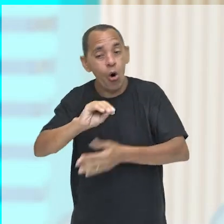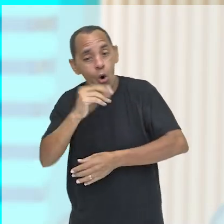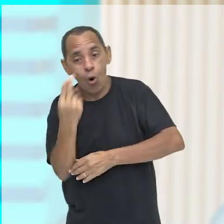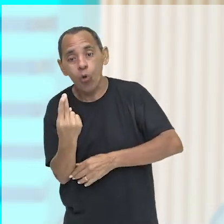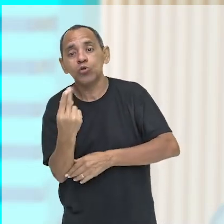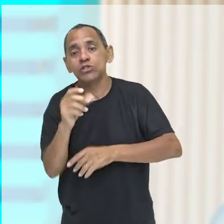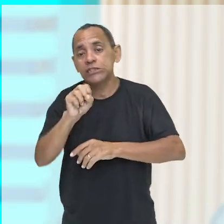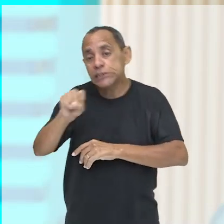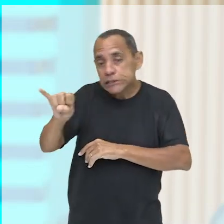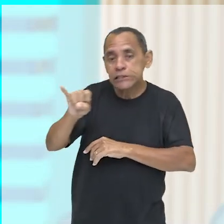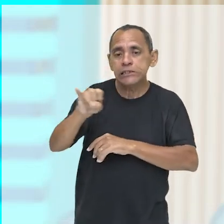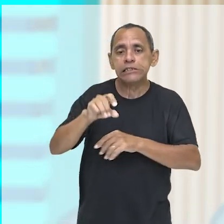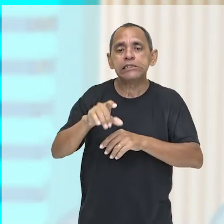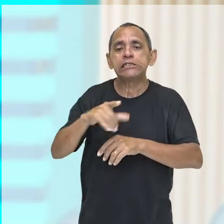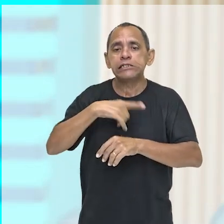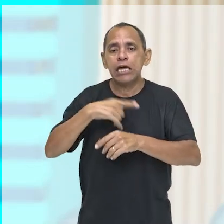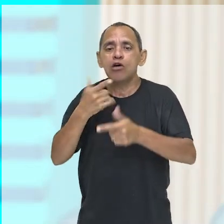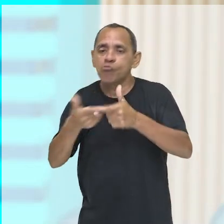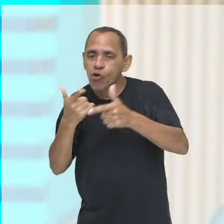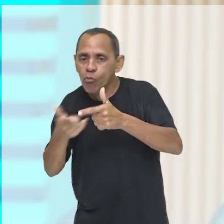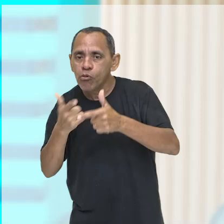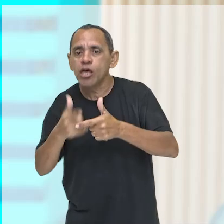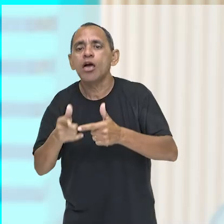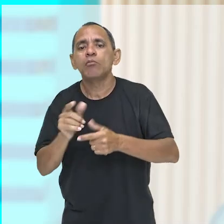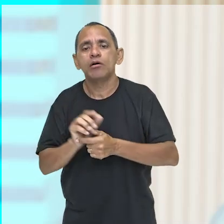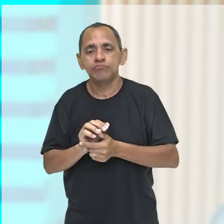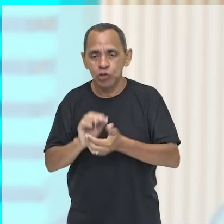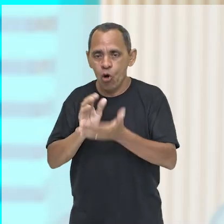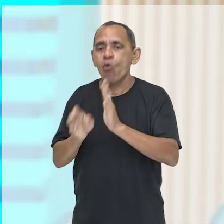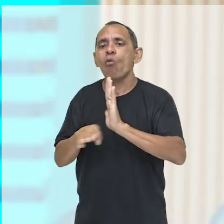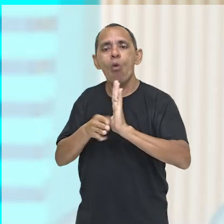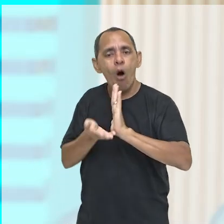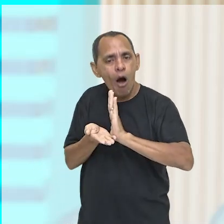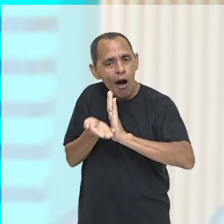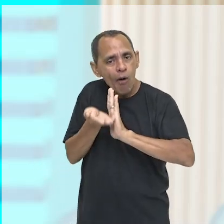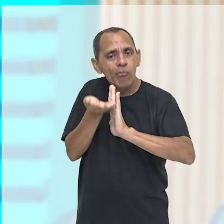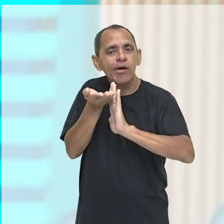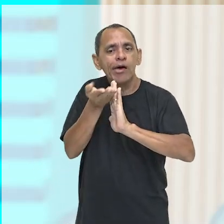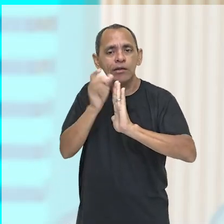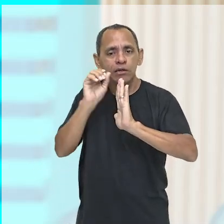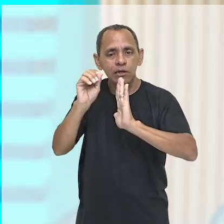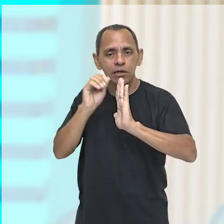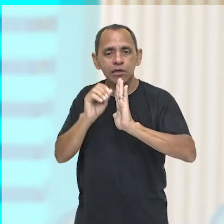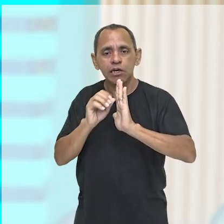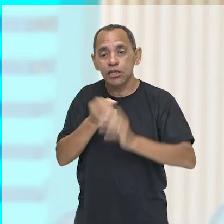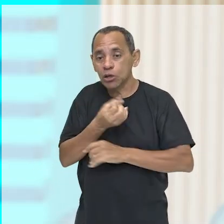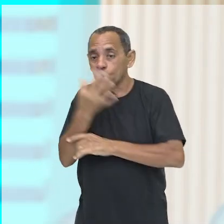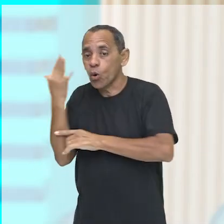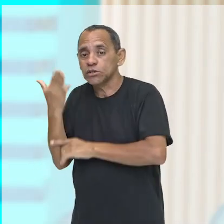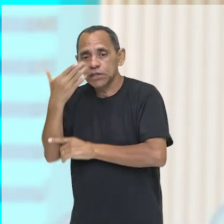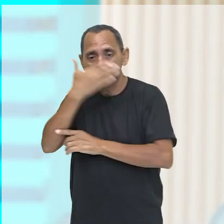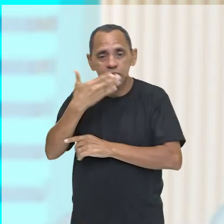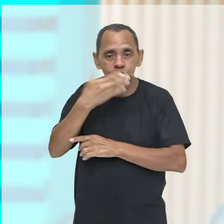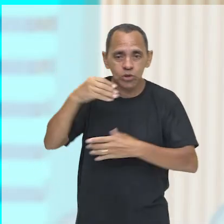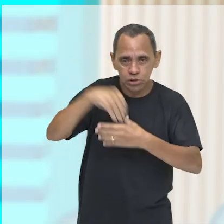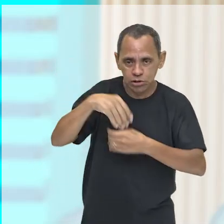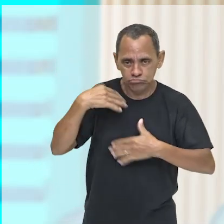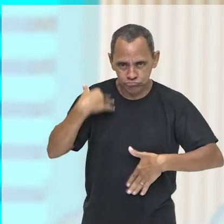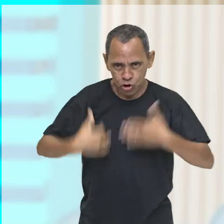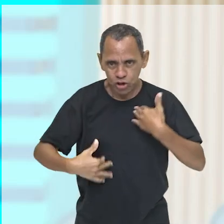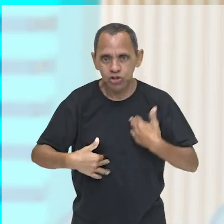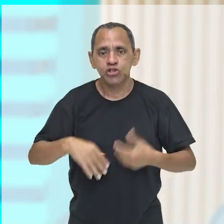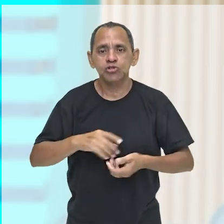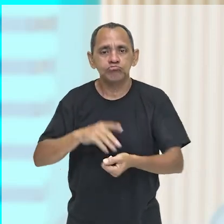acaba resultando nesse aumento da quantidade de açúcar no nosso sangue, que faz a gente ter diversos problemas, chamado diabetes.